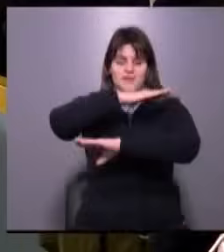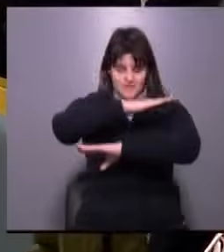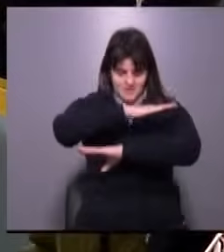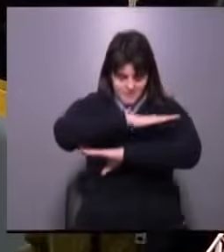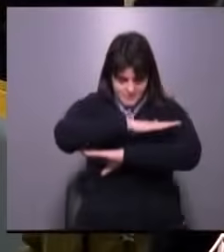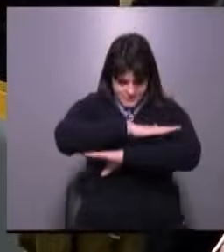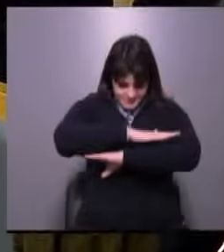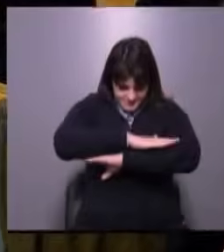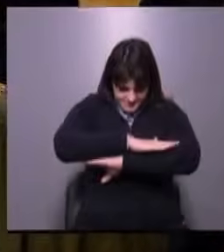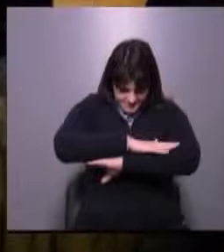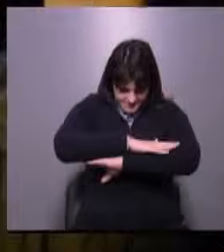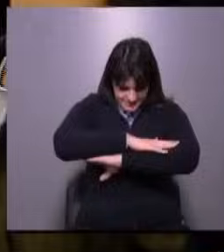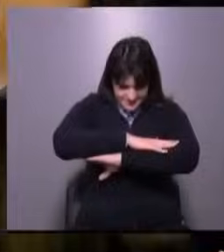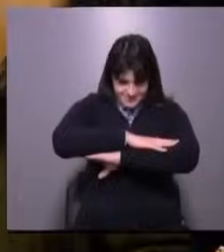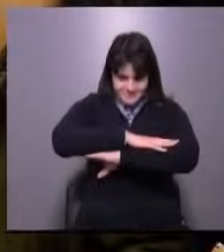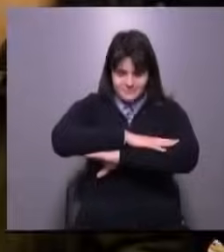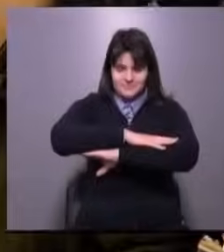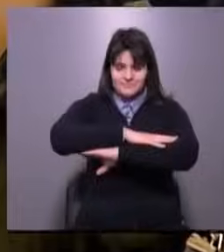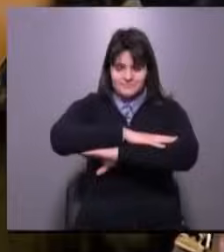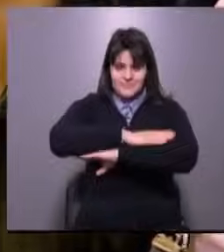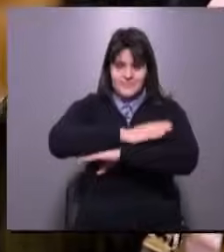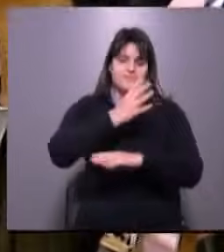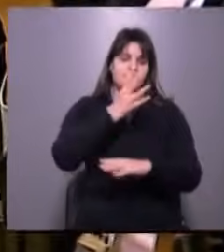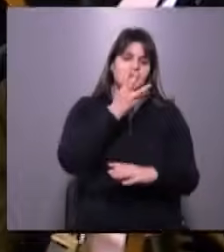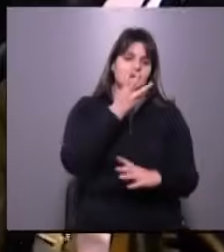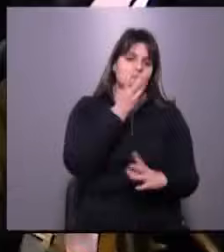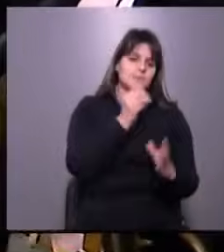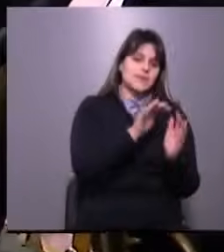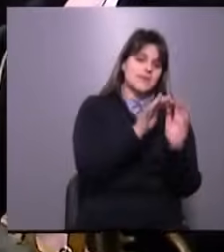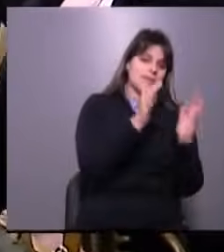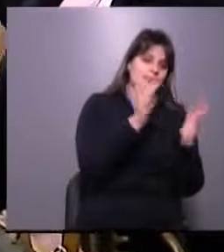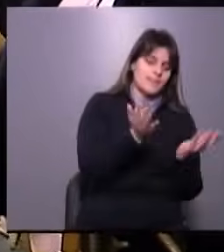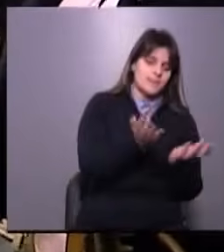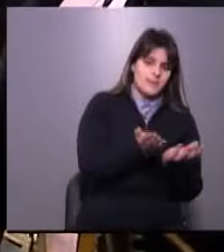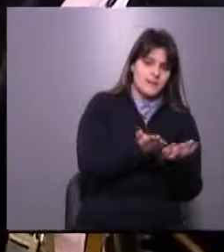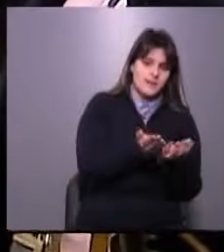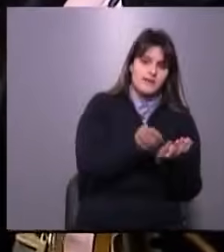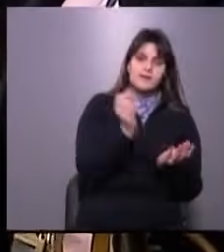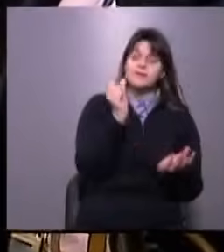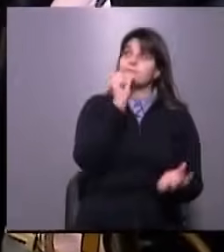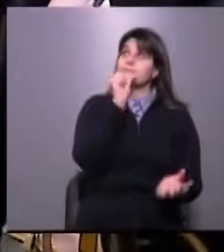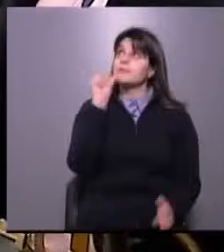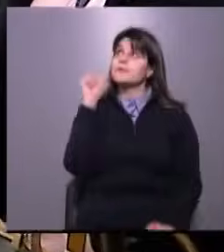seja feita a vossa vontade,